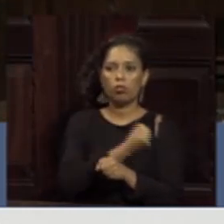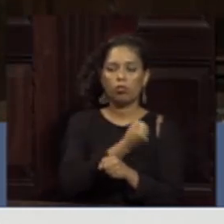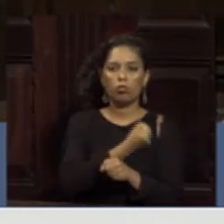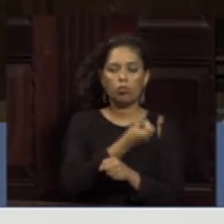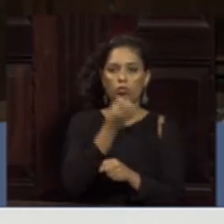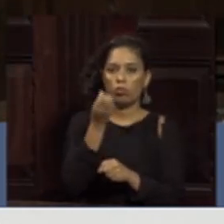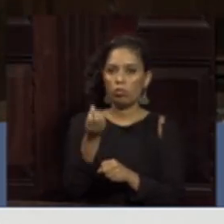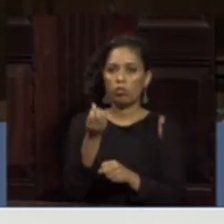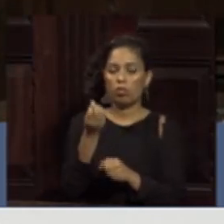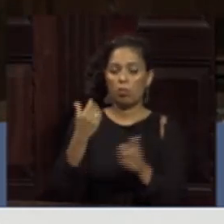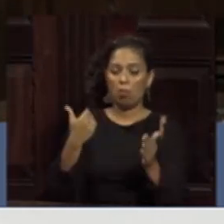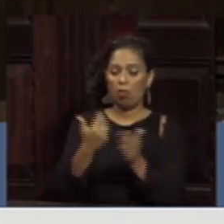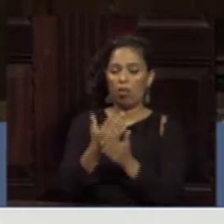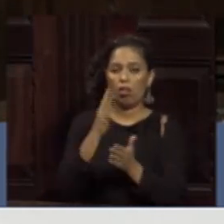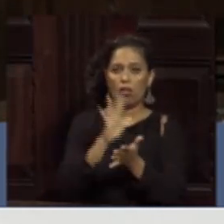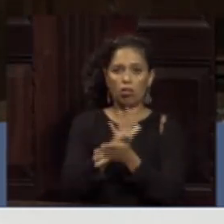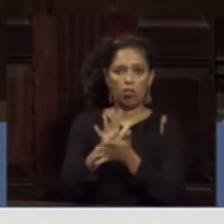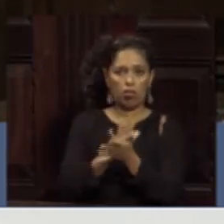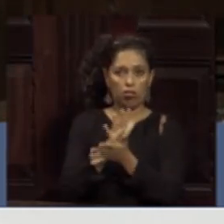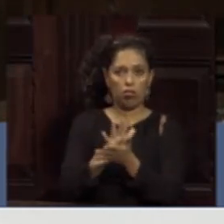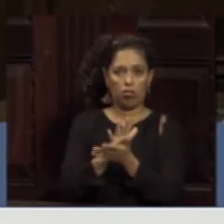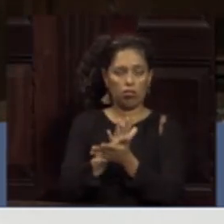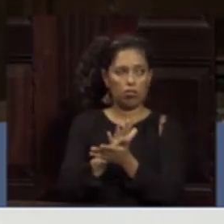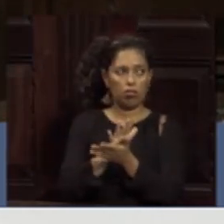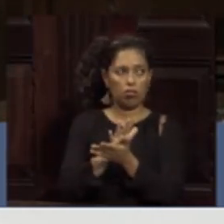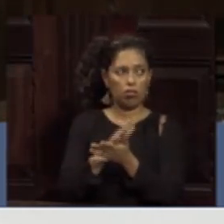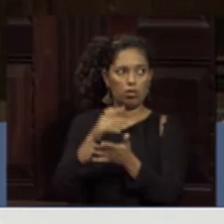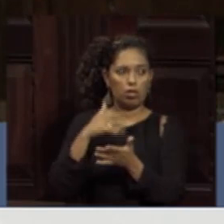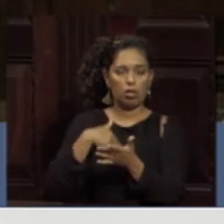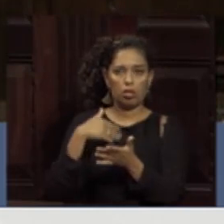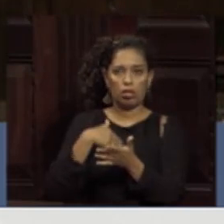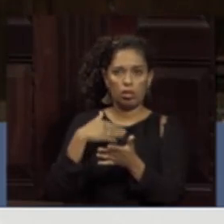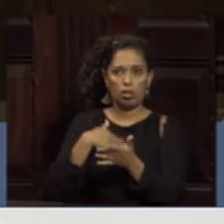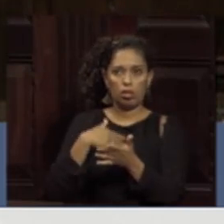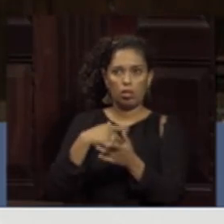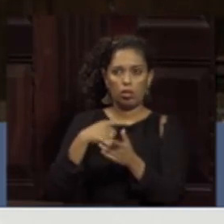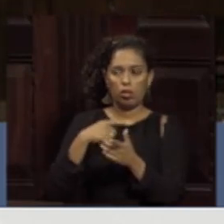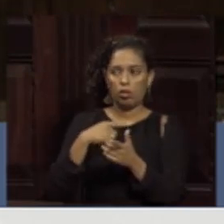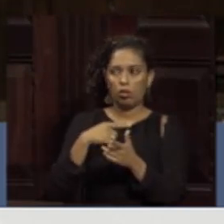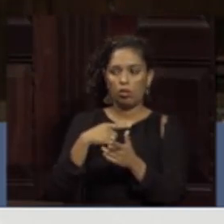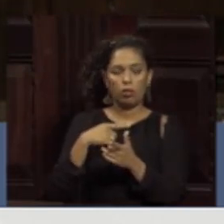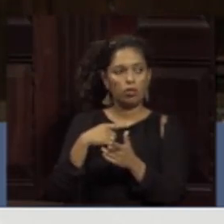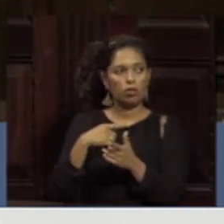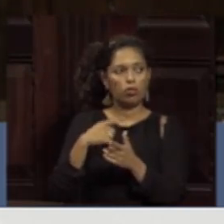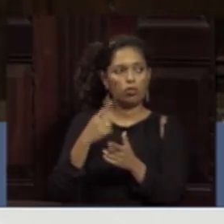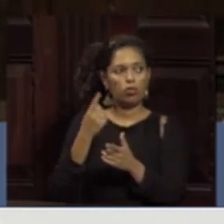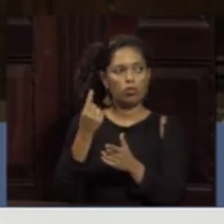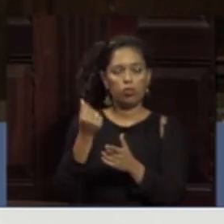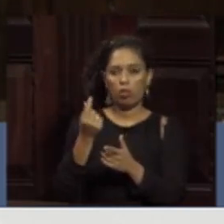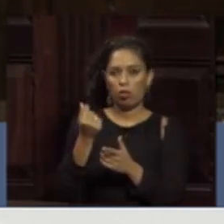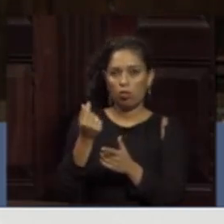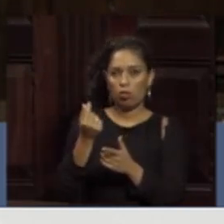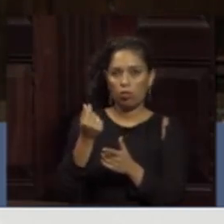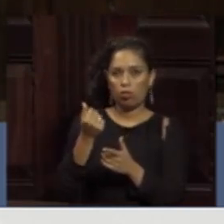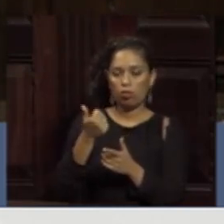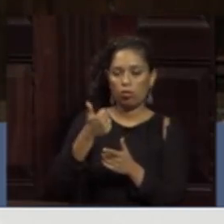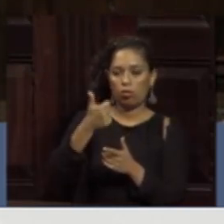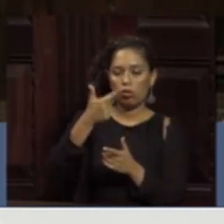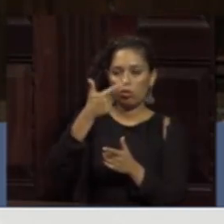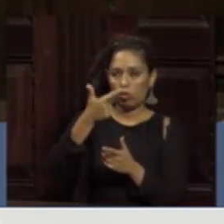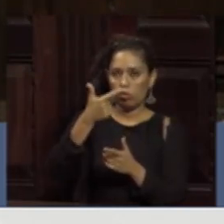do Maranhão. Aqui, a faixa 6 está na casa de